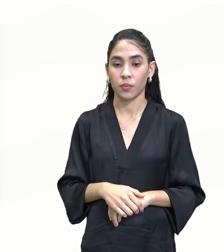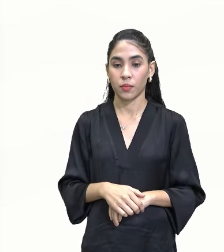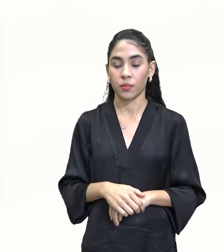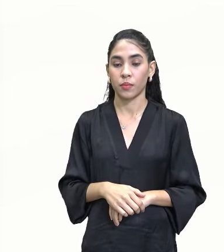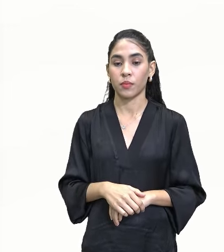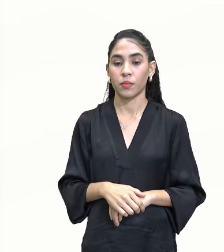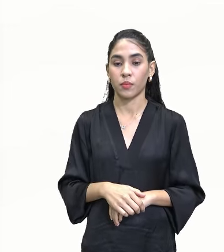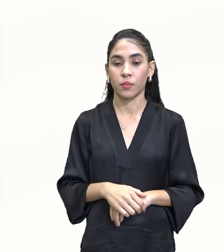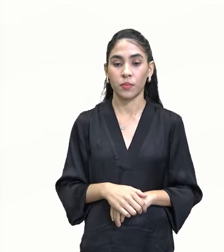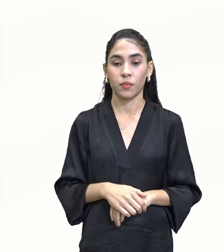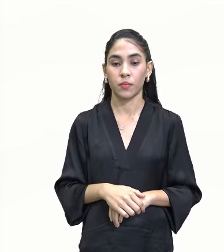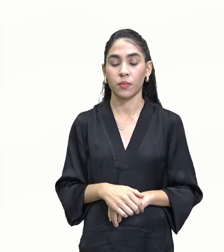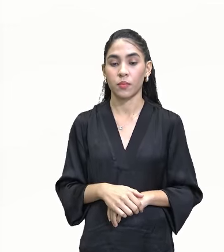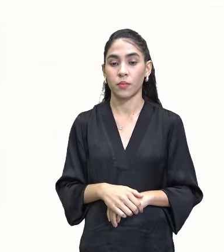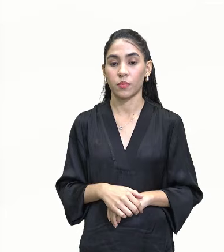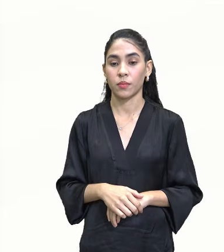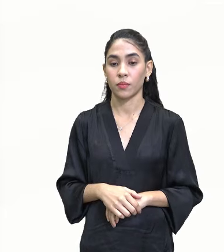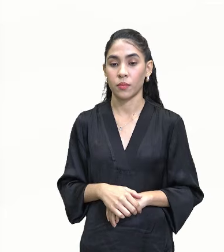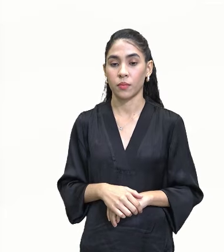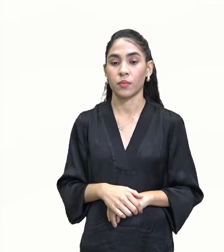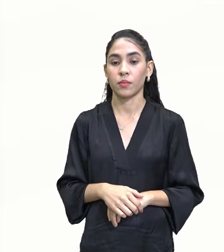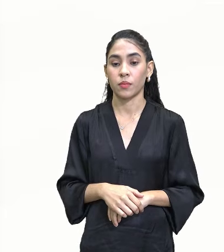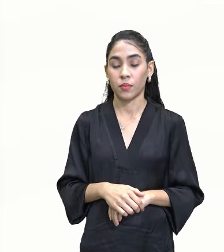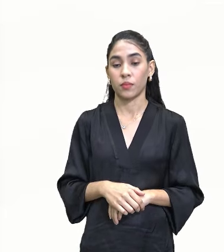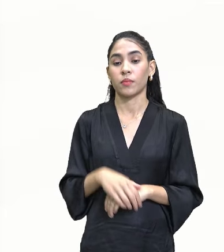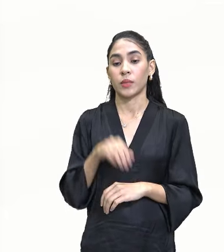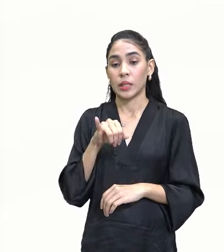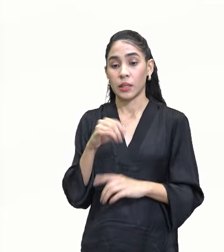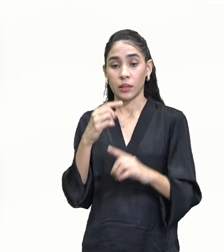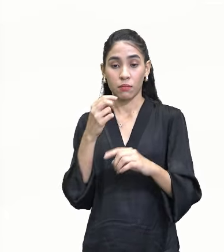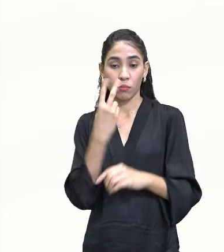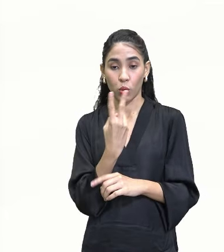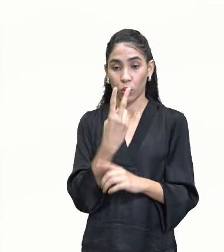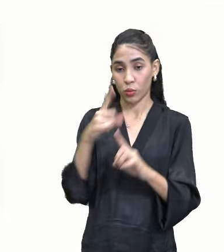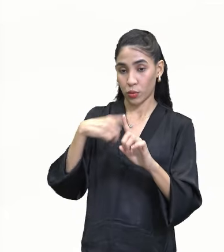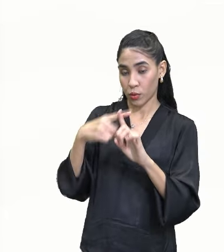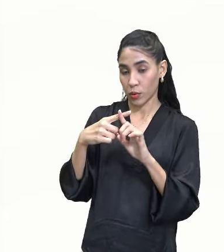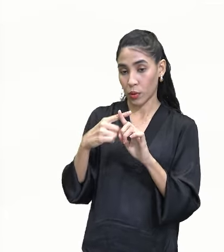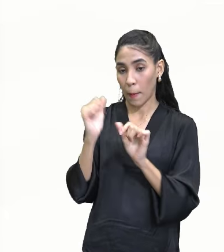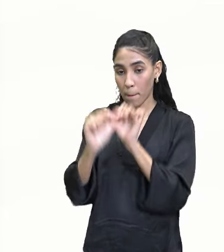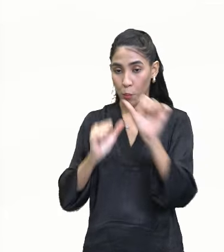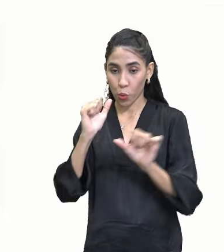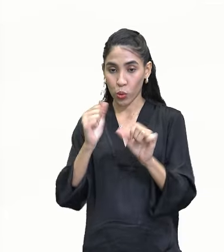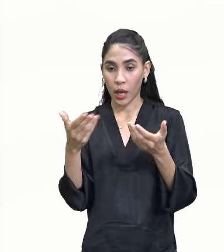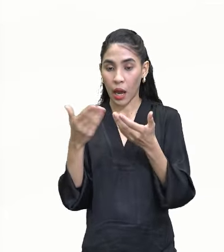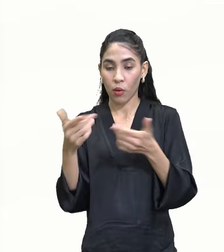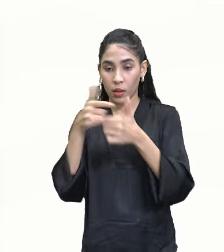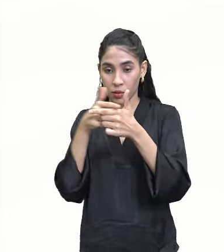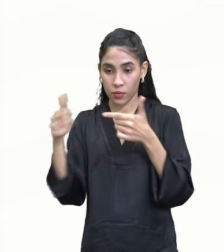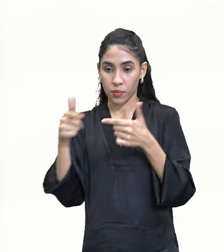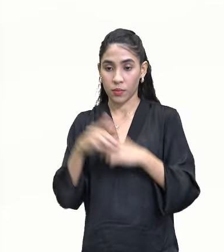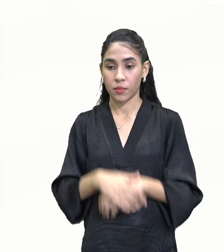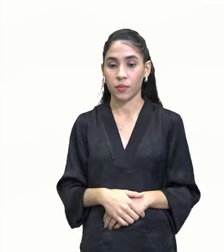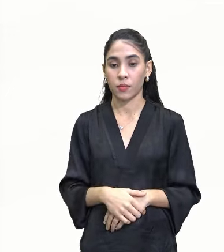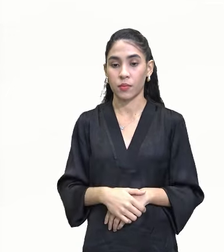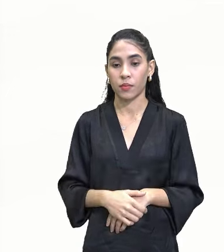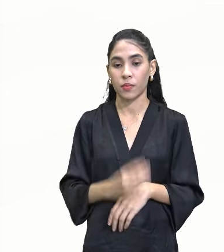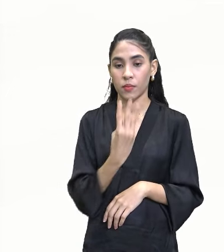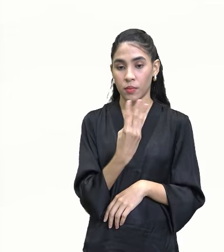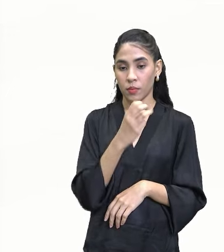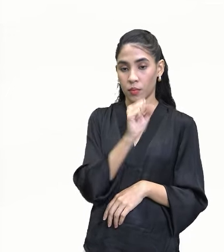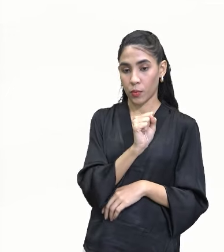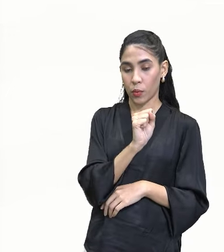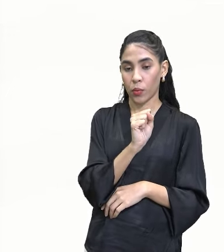aqui novamente? A variável 2 está multiplicando, vem para cá o quê? Dividindo. Então eu tenho